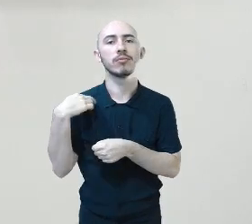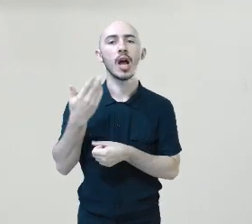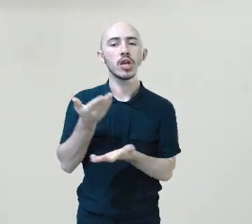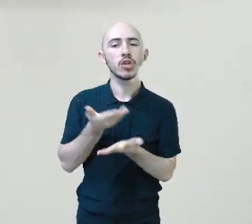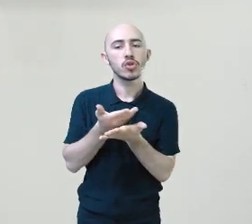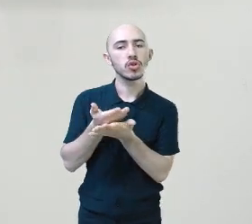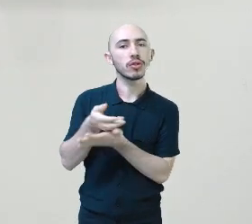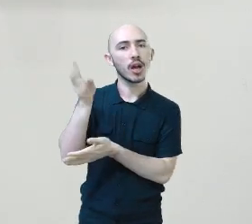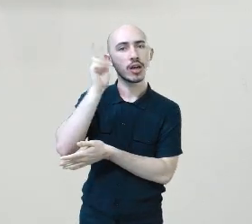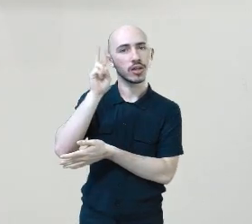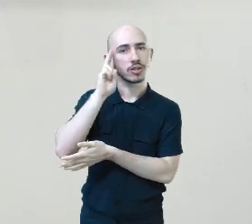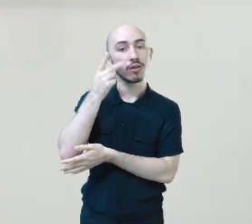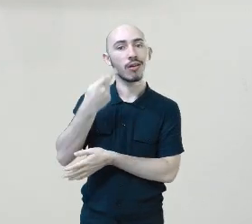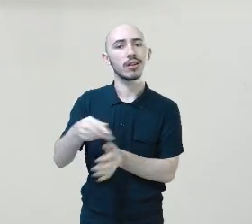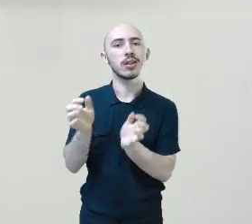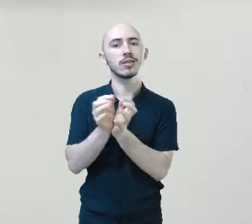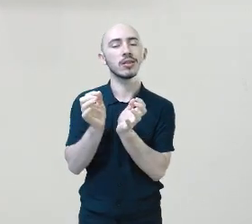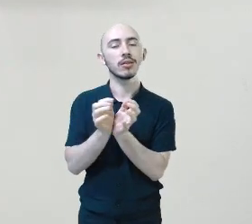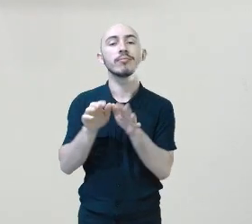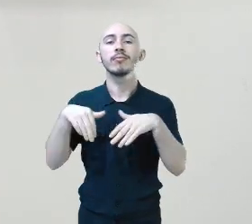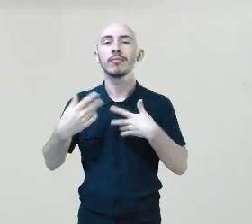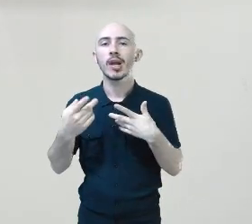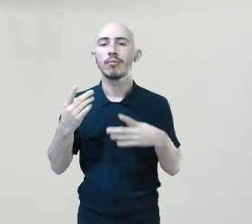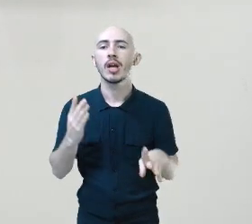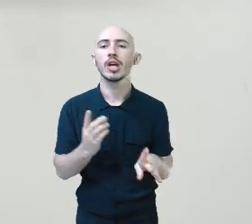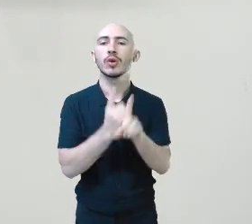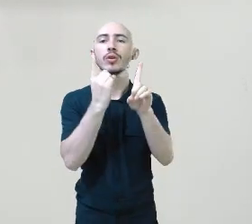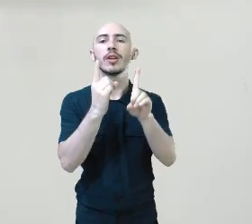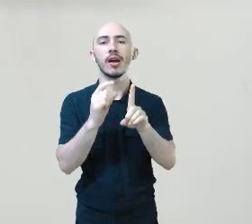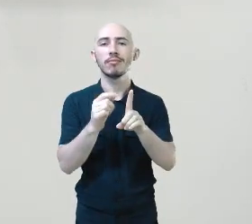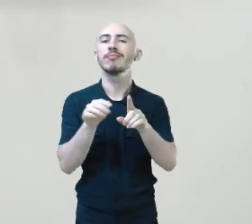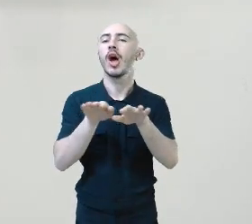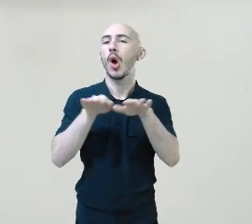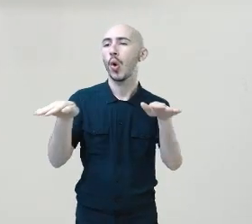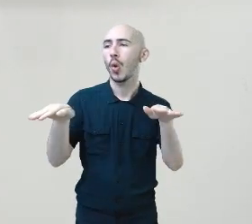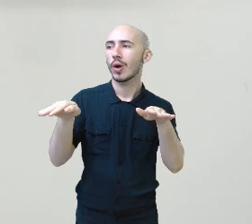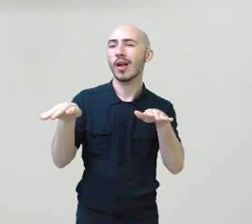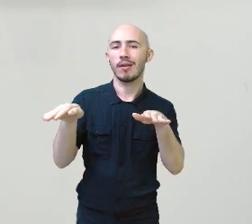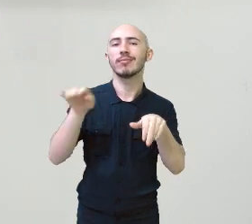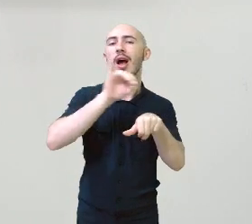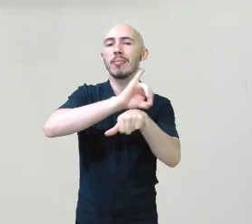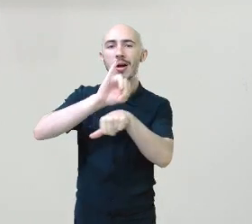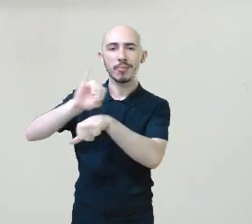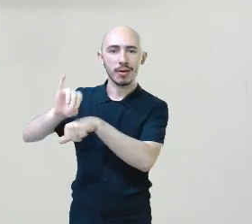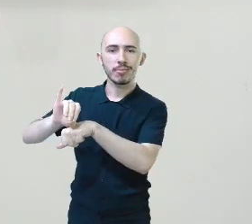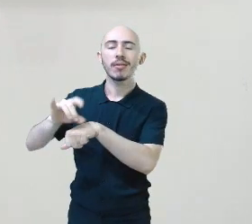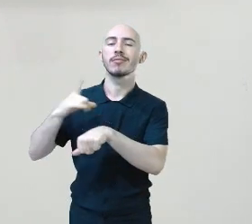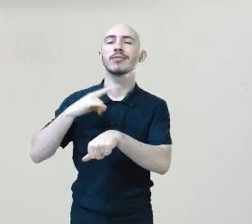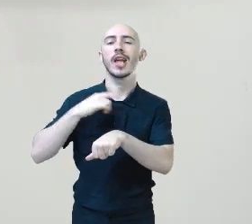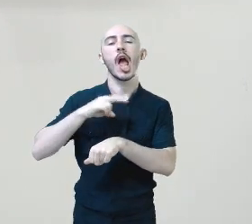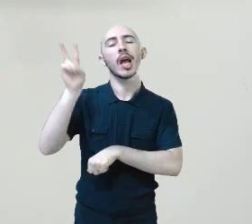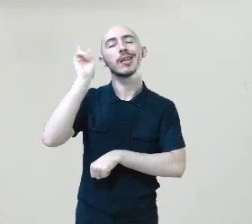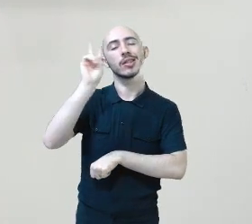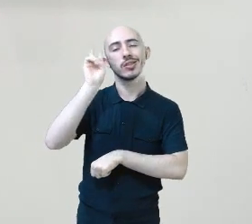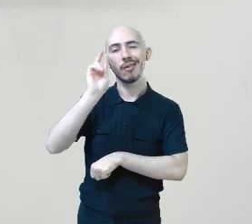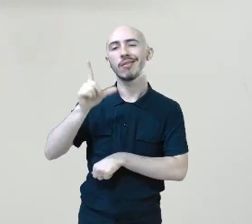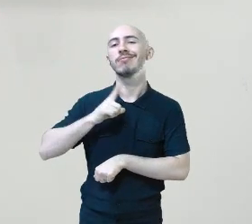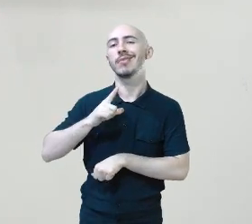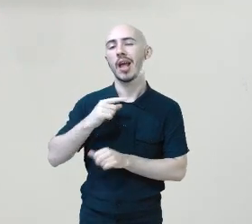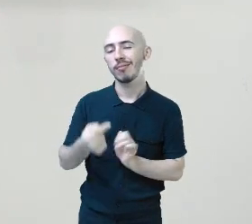da nossa cidade, vai encontrar esse Parque das Esculturas que tem muita história para